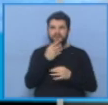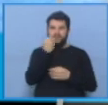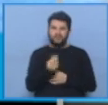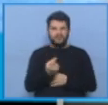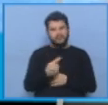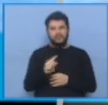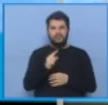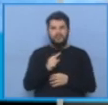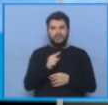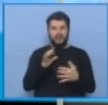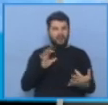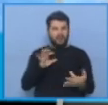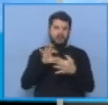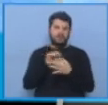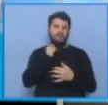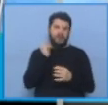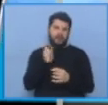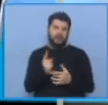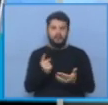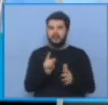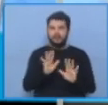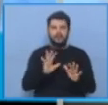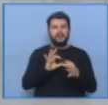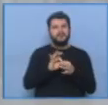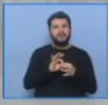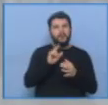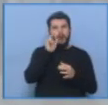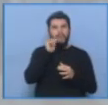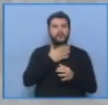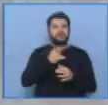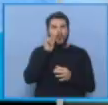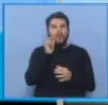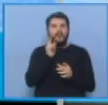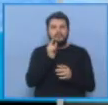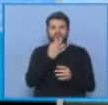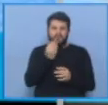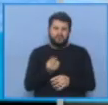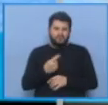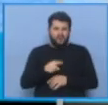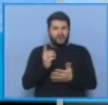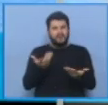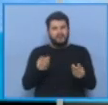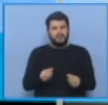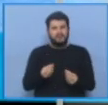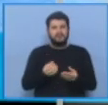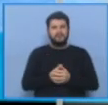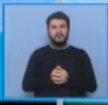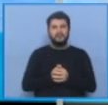injusto estar a fazer essa relação. E a relação com a homossexualidade? Também parece-me que é injusto.